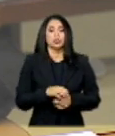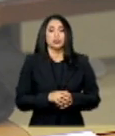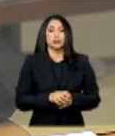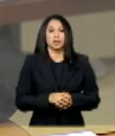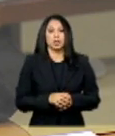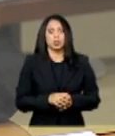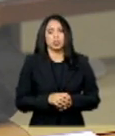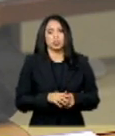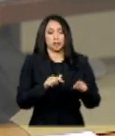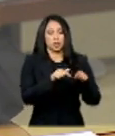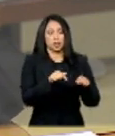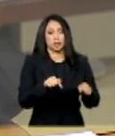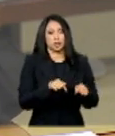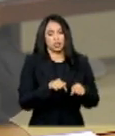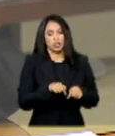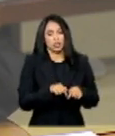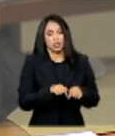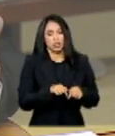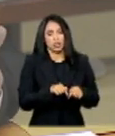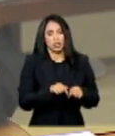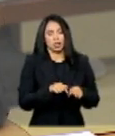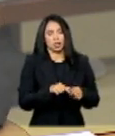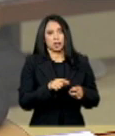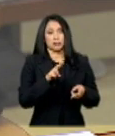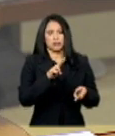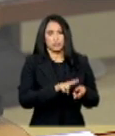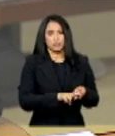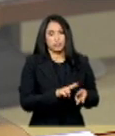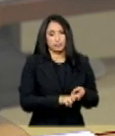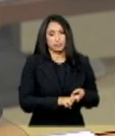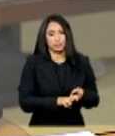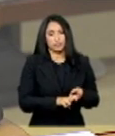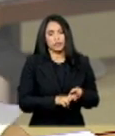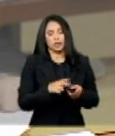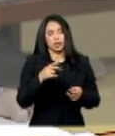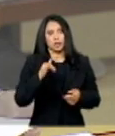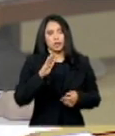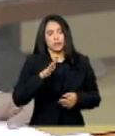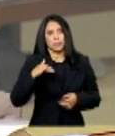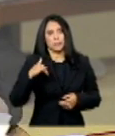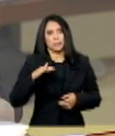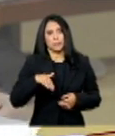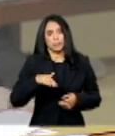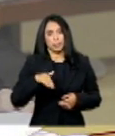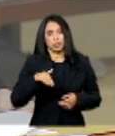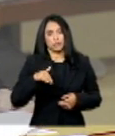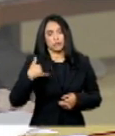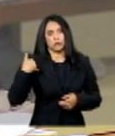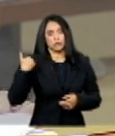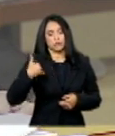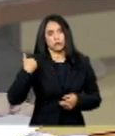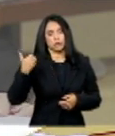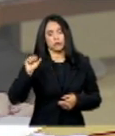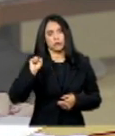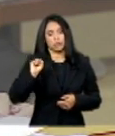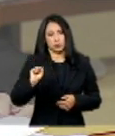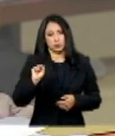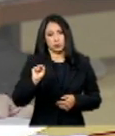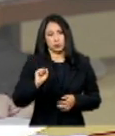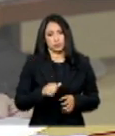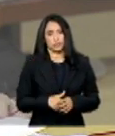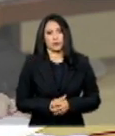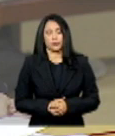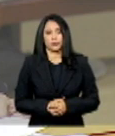ficou de iniciar a votação é nesse caso